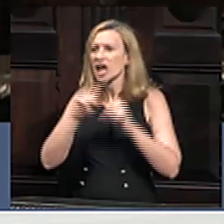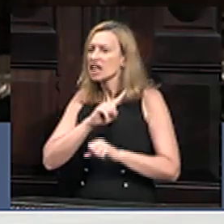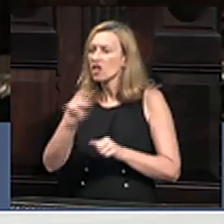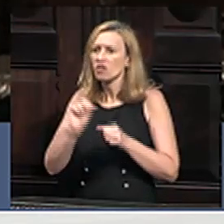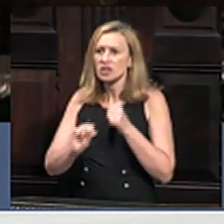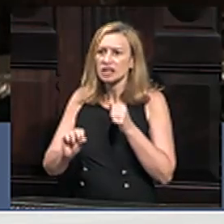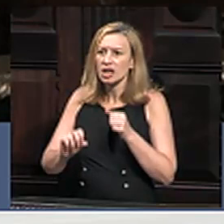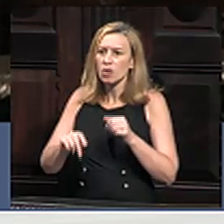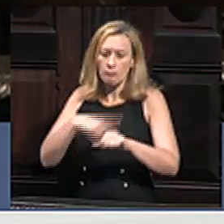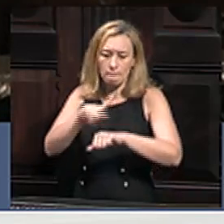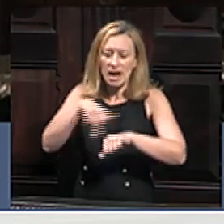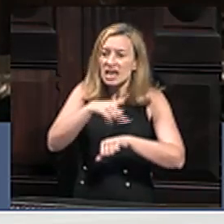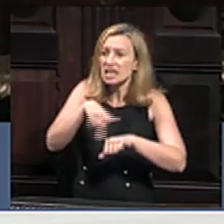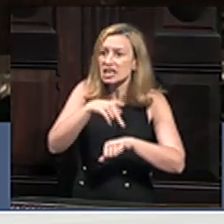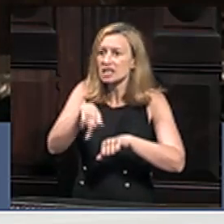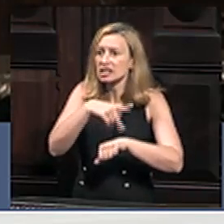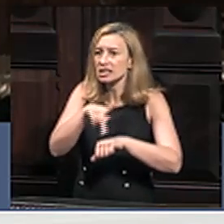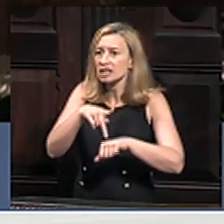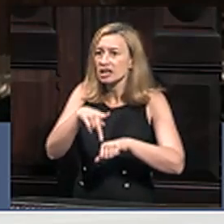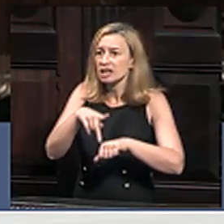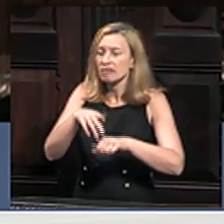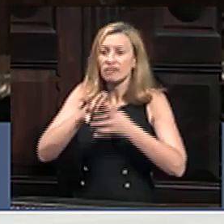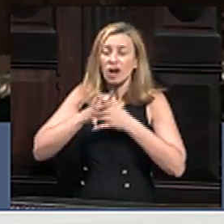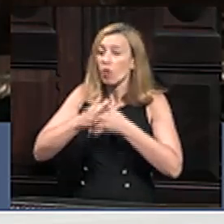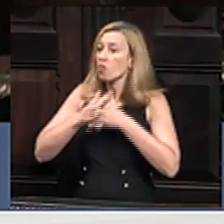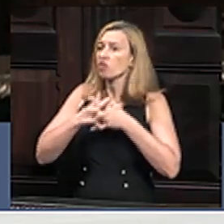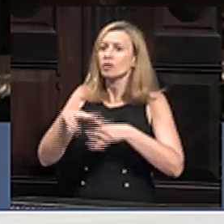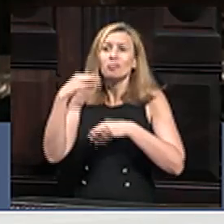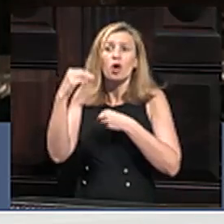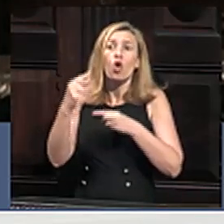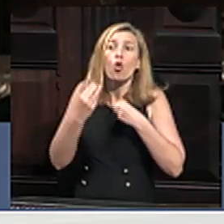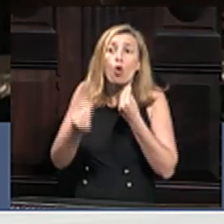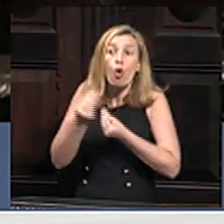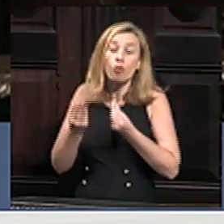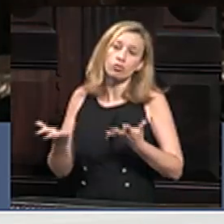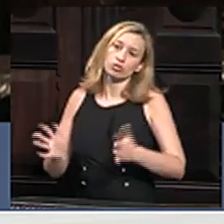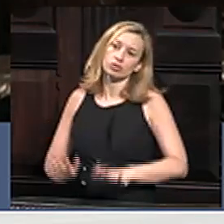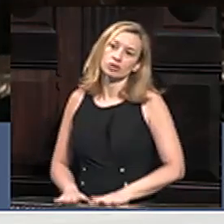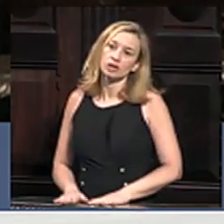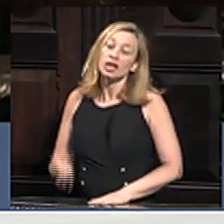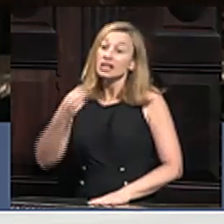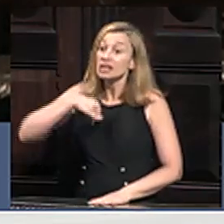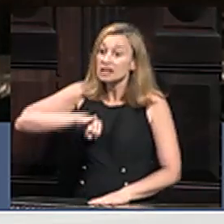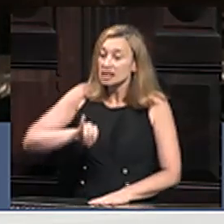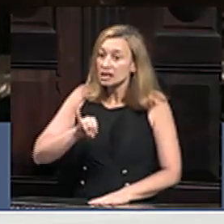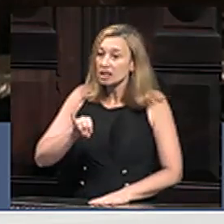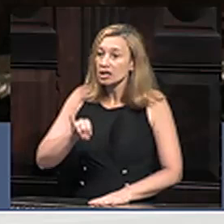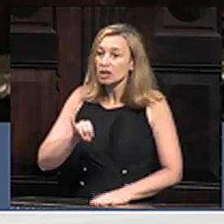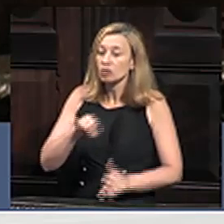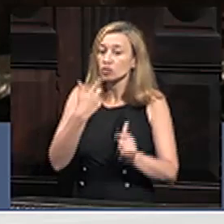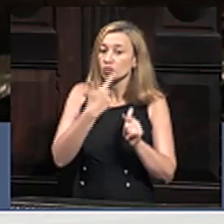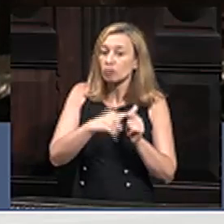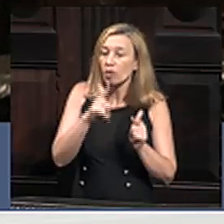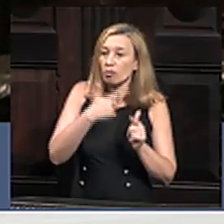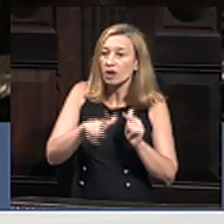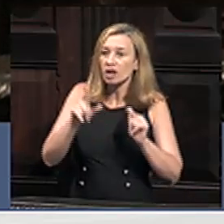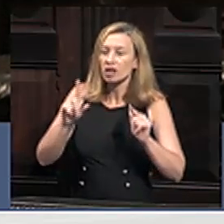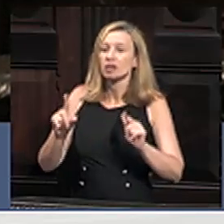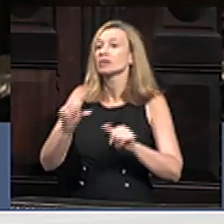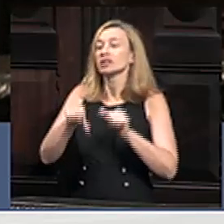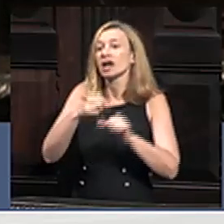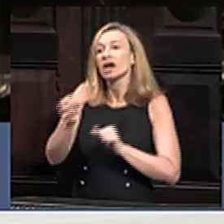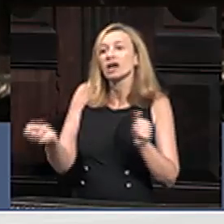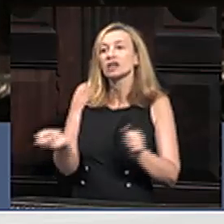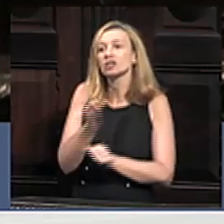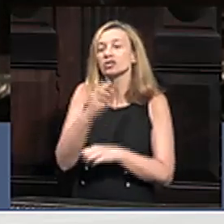ingovernável. Mas como? Se os efeitos da reforma sinalizada só serão